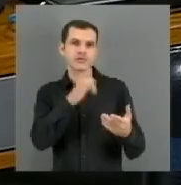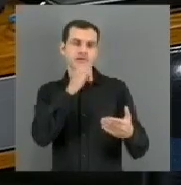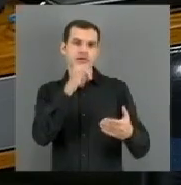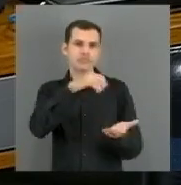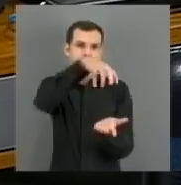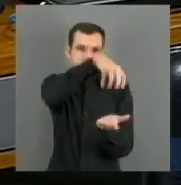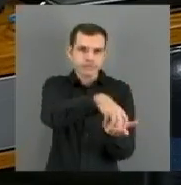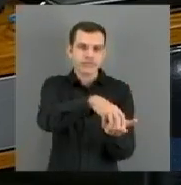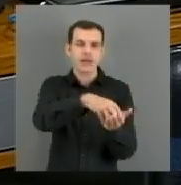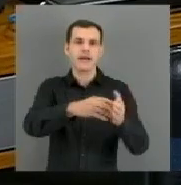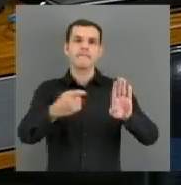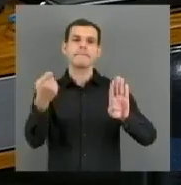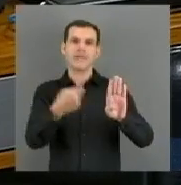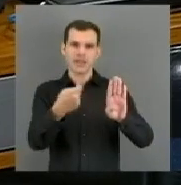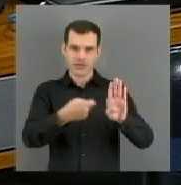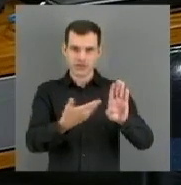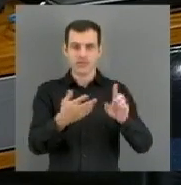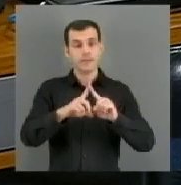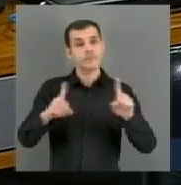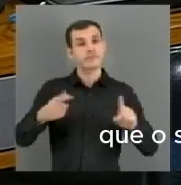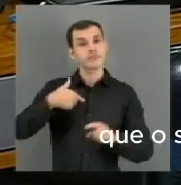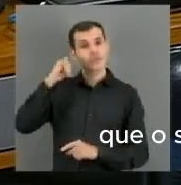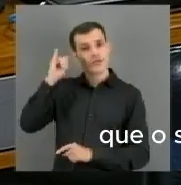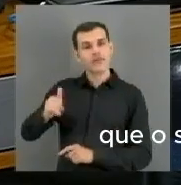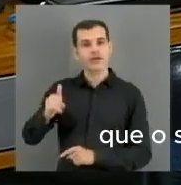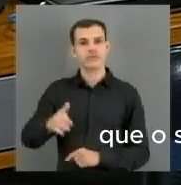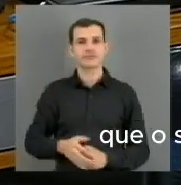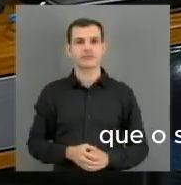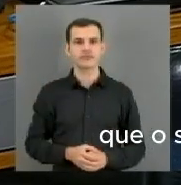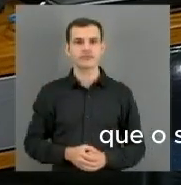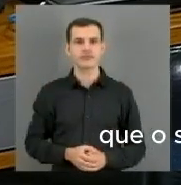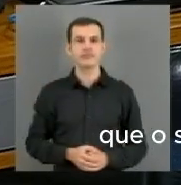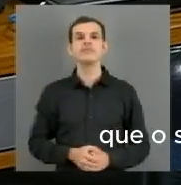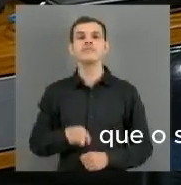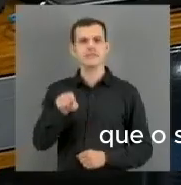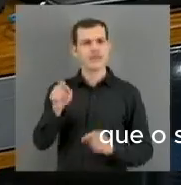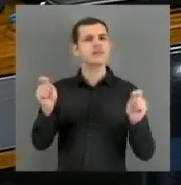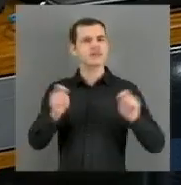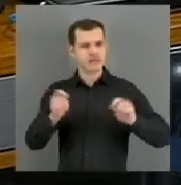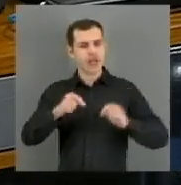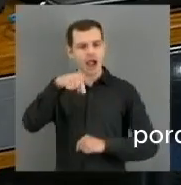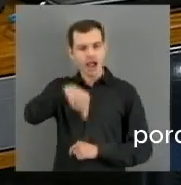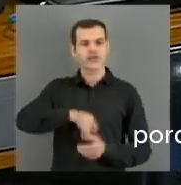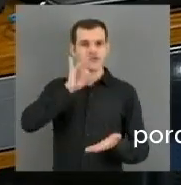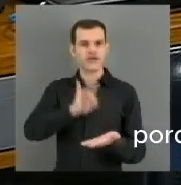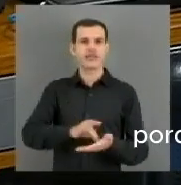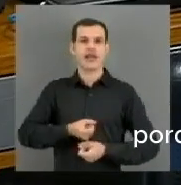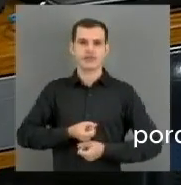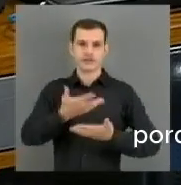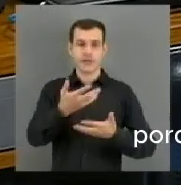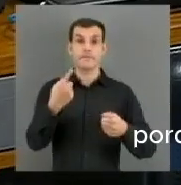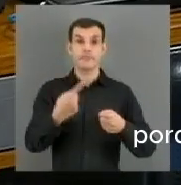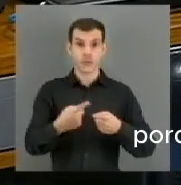sei. Mas eu digo para o senhor o seguinte, que o senhor tem a chance aqui de revelar a verdade, porque o